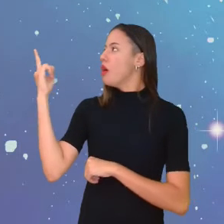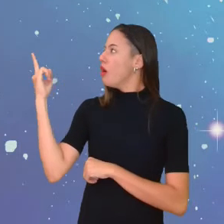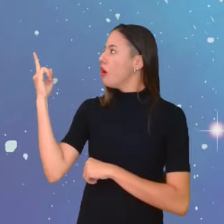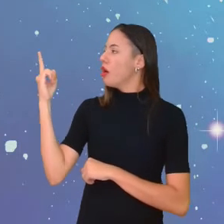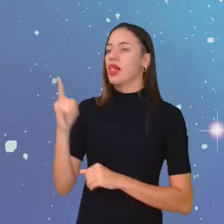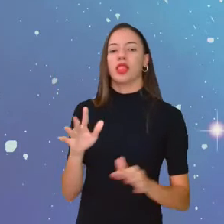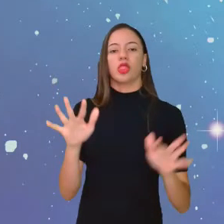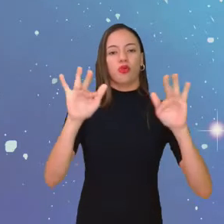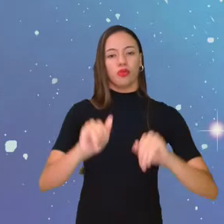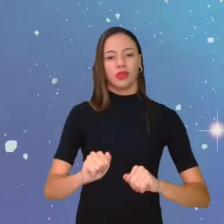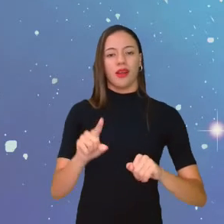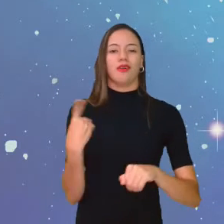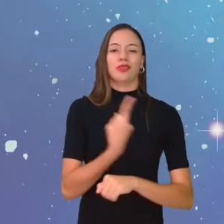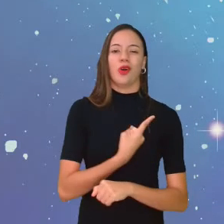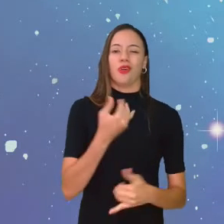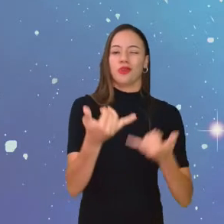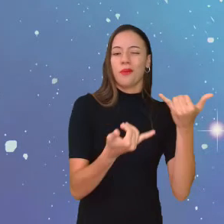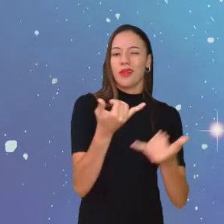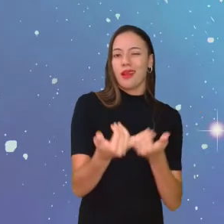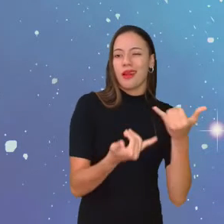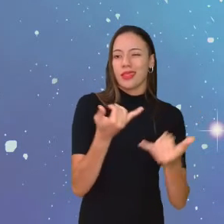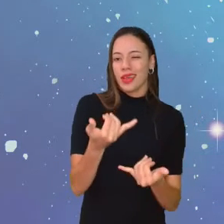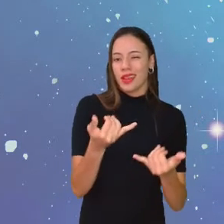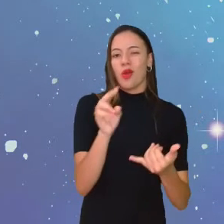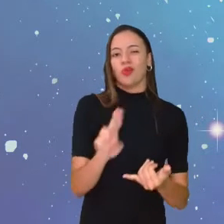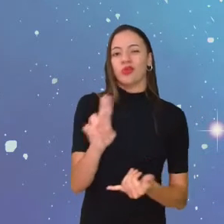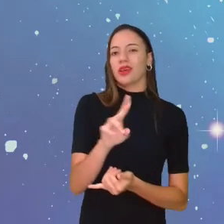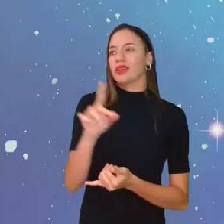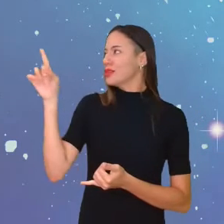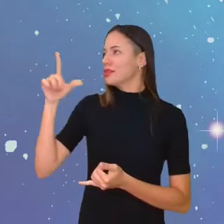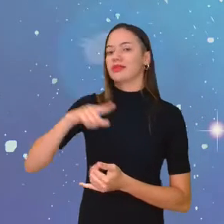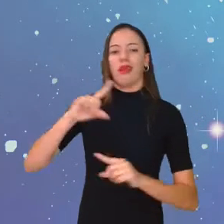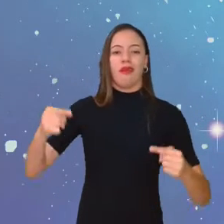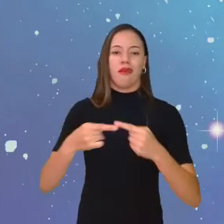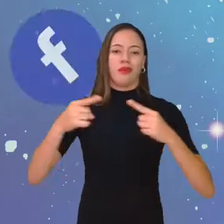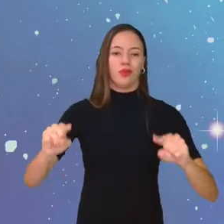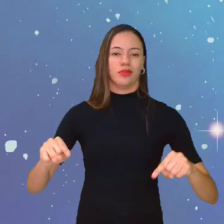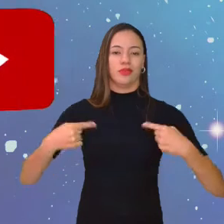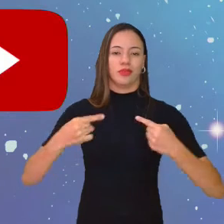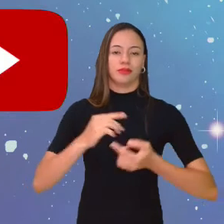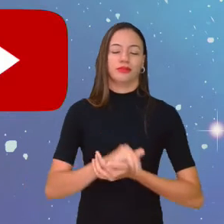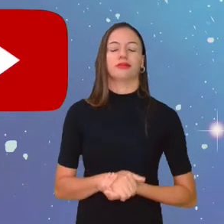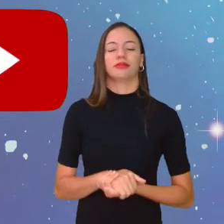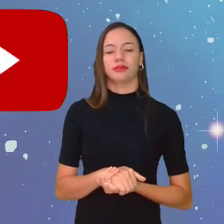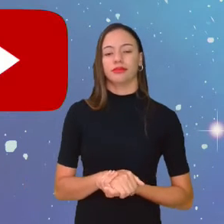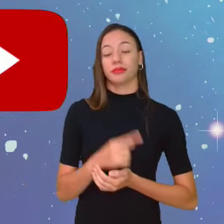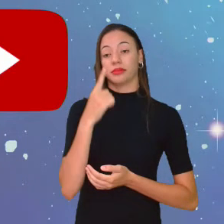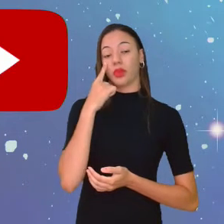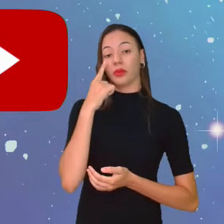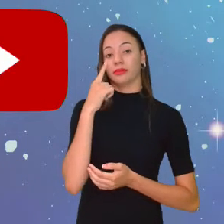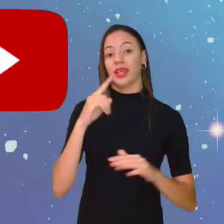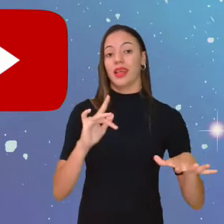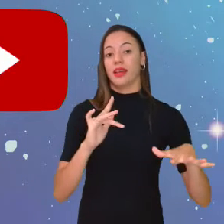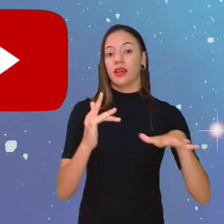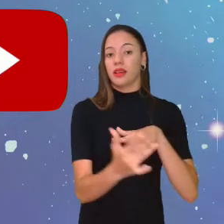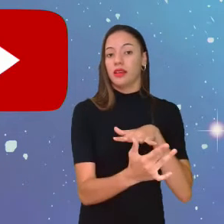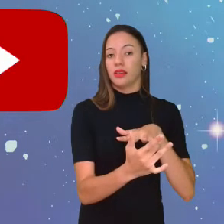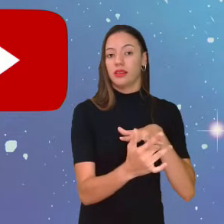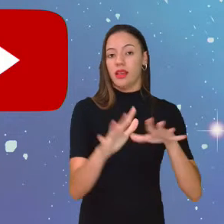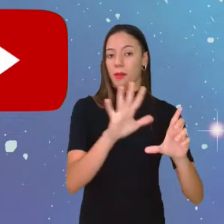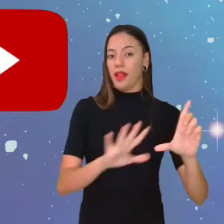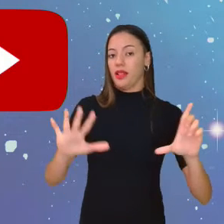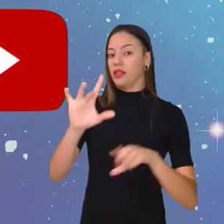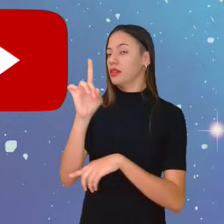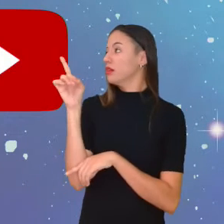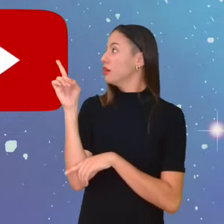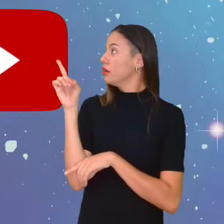fazer uma brincadeirinha com ele daí que vai ser um pouco o desafio. Que é o seguinte, veja, essas redes sociais, essas plataformas,